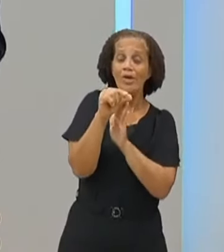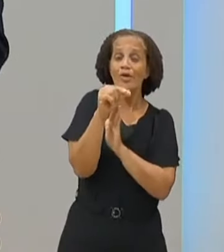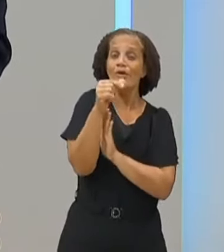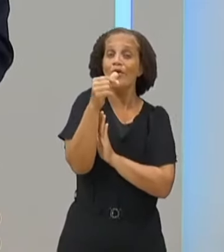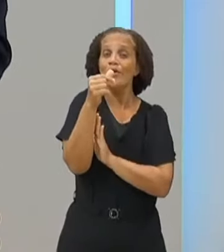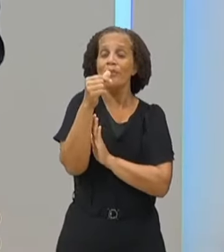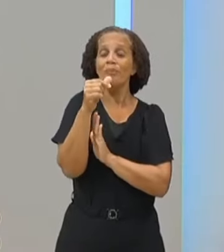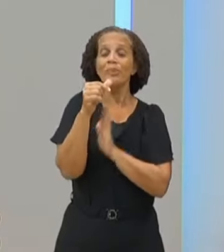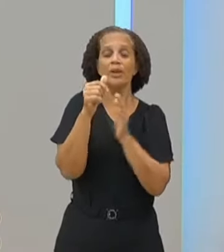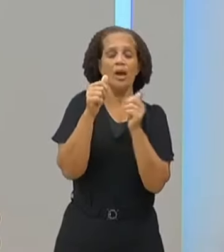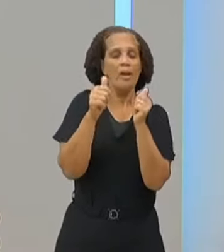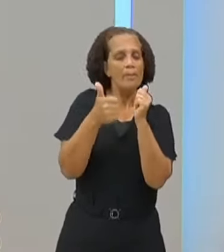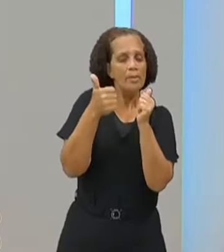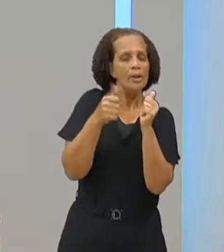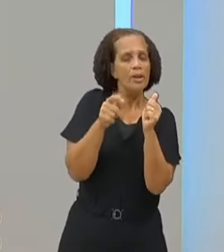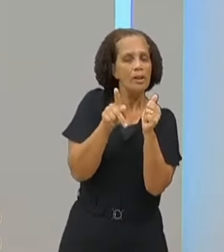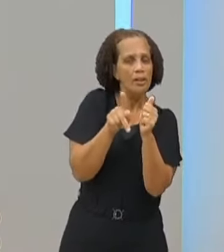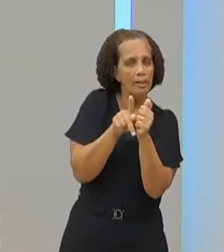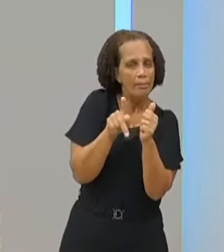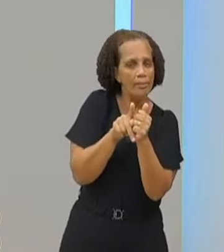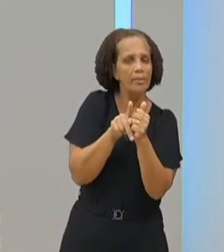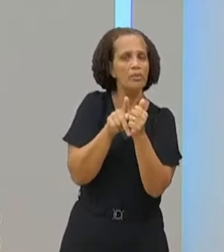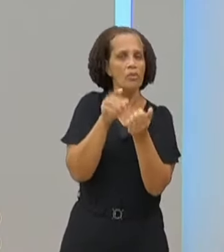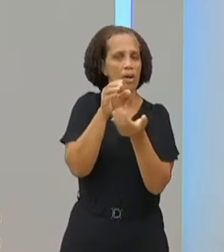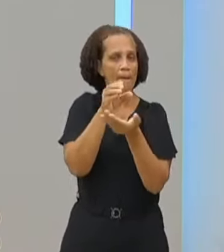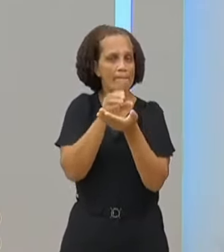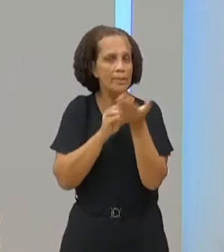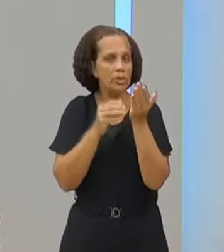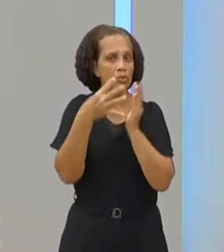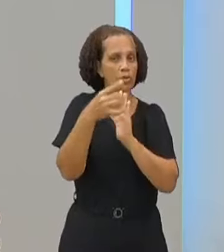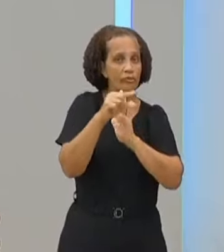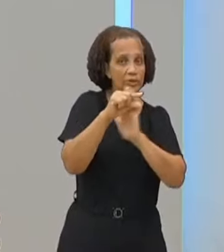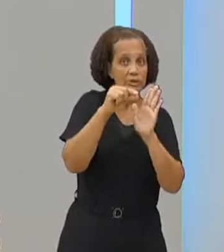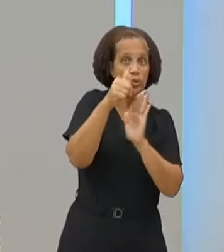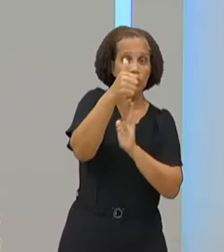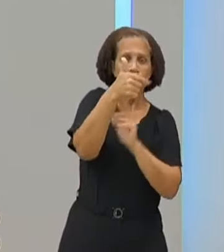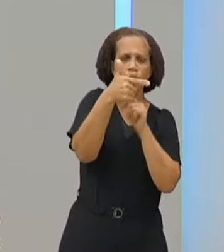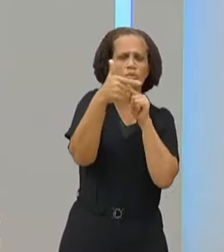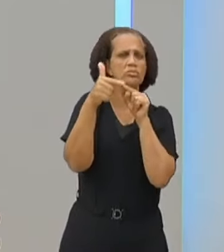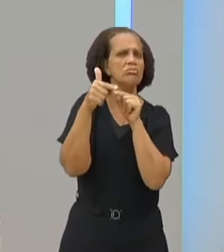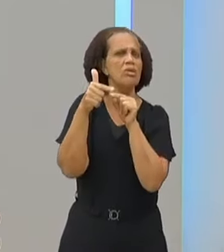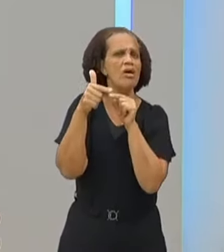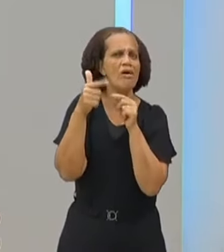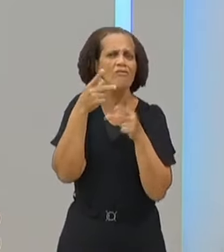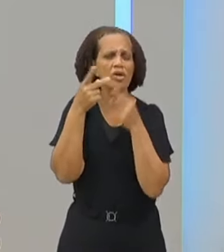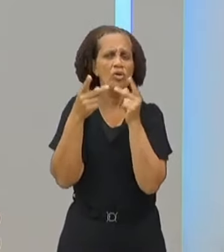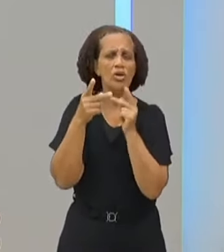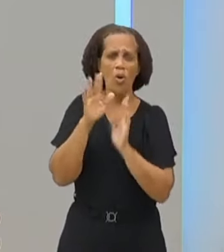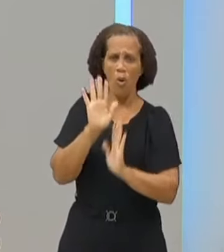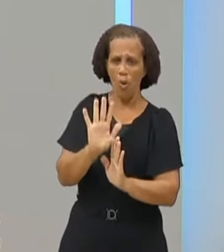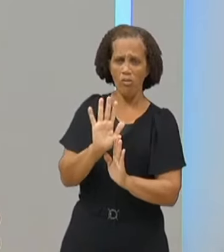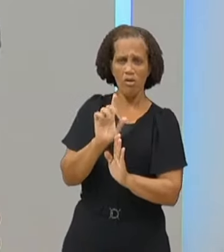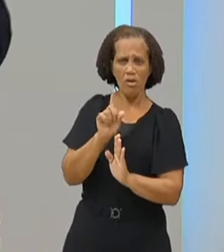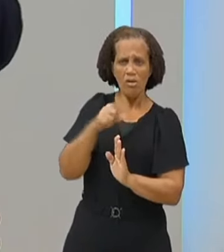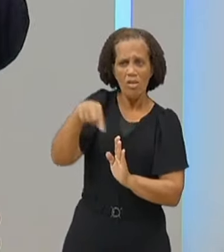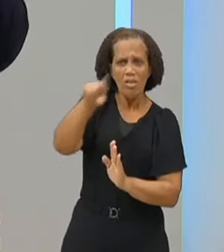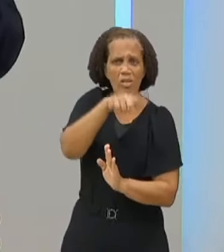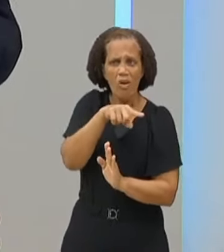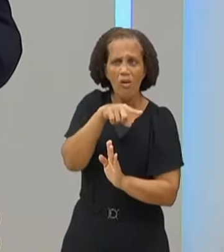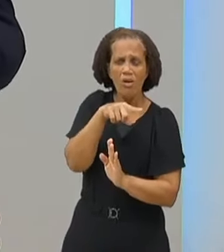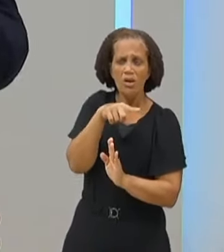fizemos, primeira de Pedro, capítulo 4, versículo 12, ele diz: Amados, não estranheis